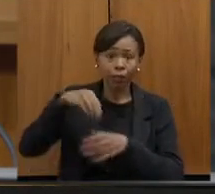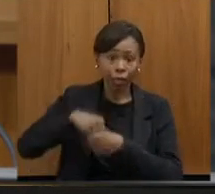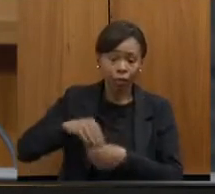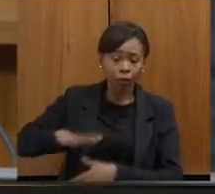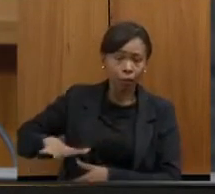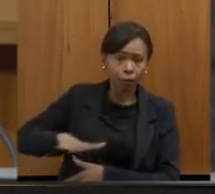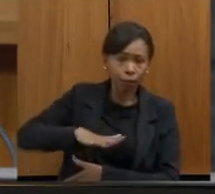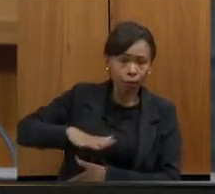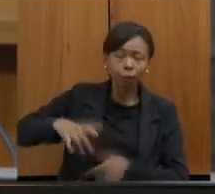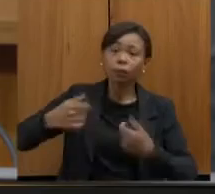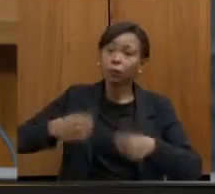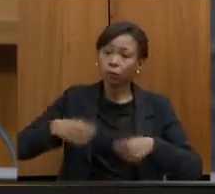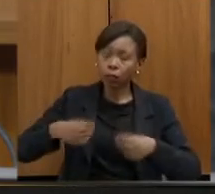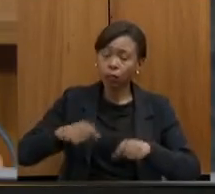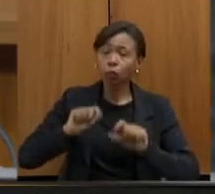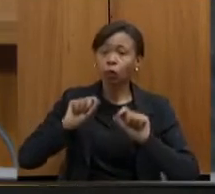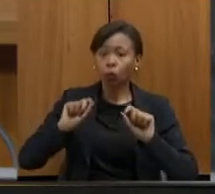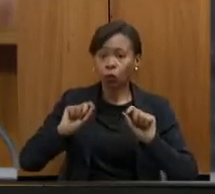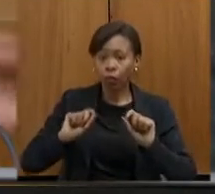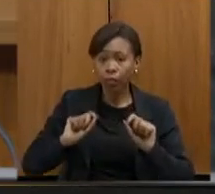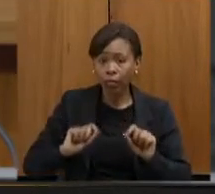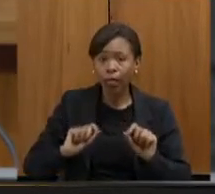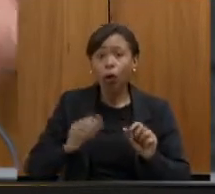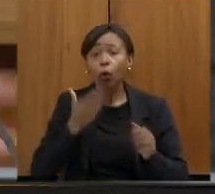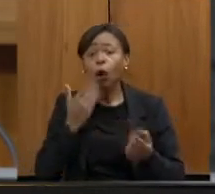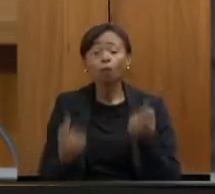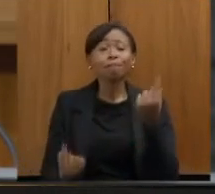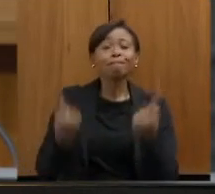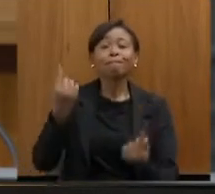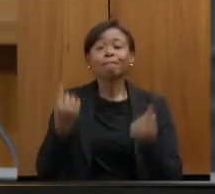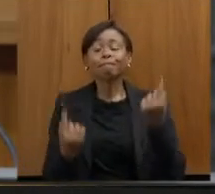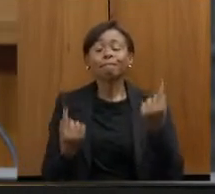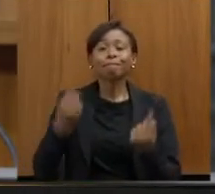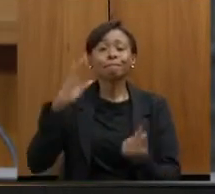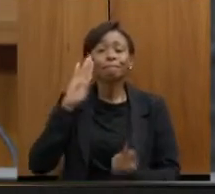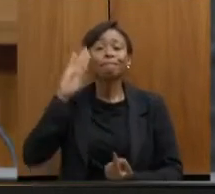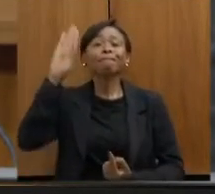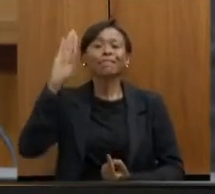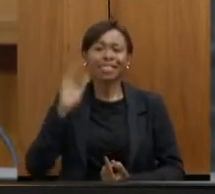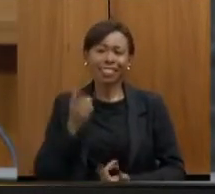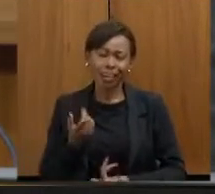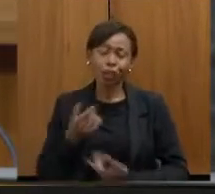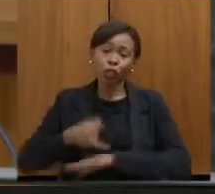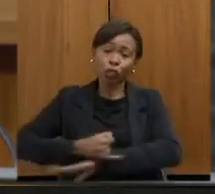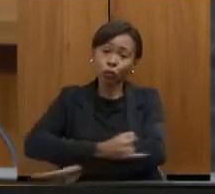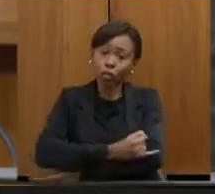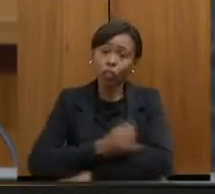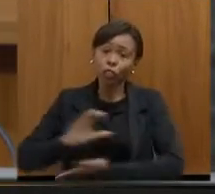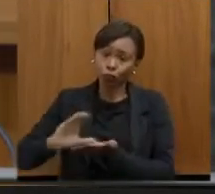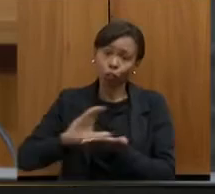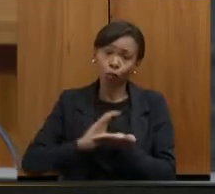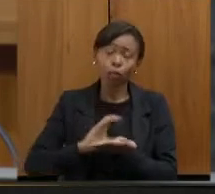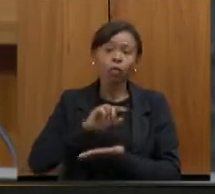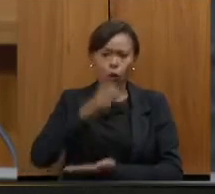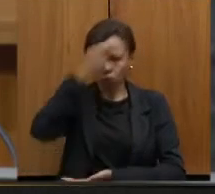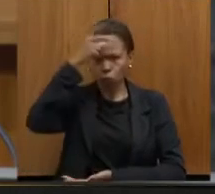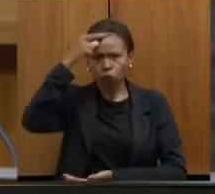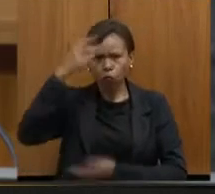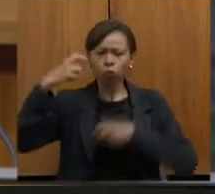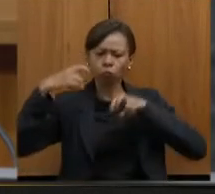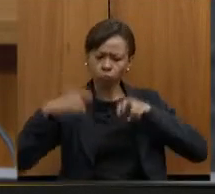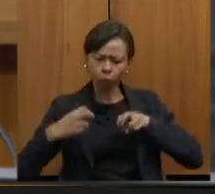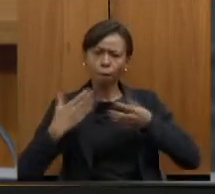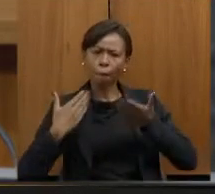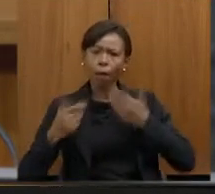conseguir viabilizar a ordem de grandeza do investimento em infraestrutura. Mas o prefeito já conversou comigo, está disposto a assumir.